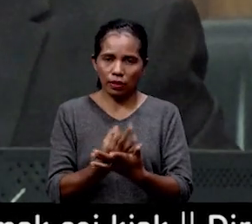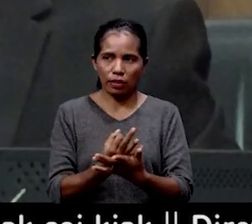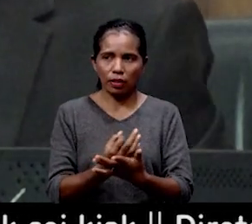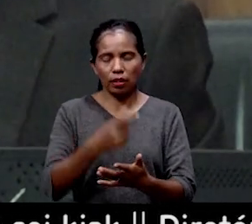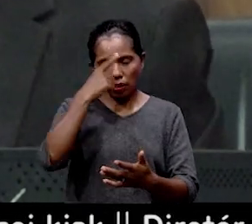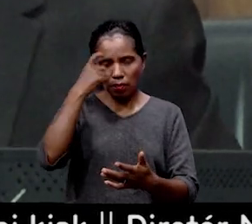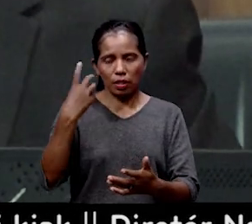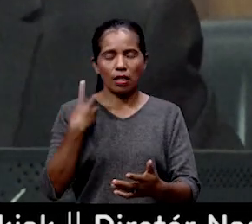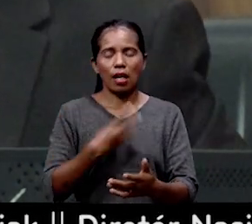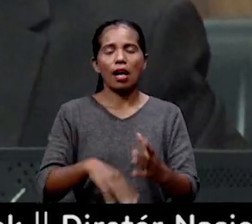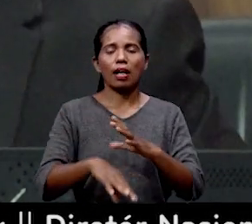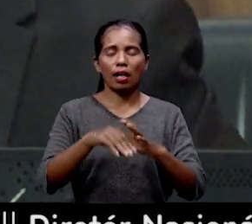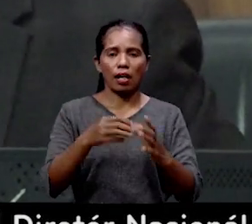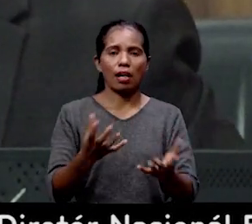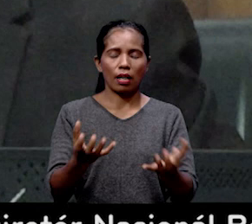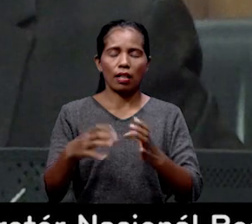Tamane ma kakara kasai.